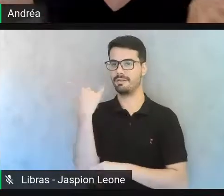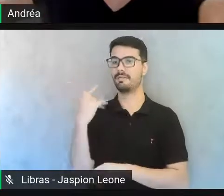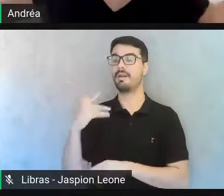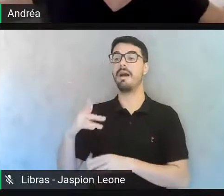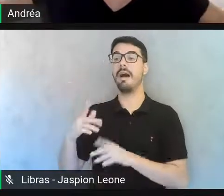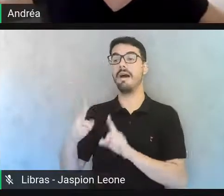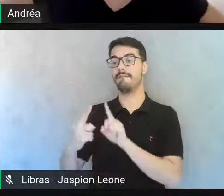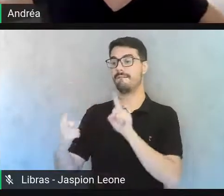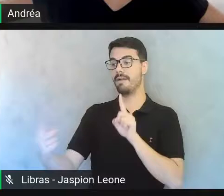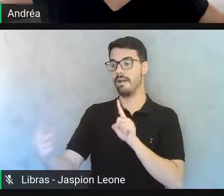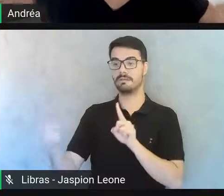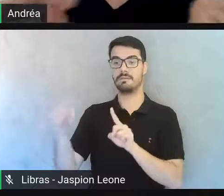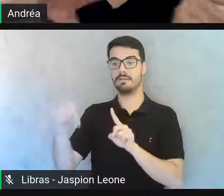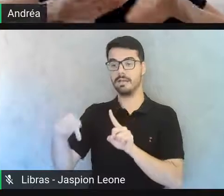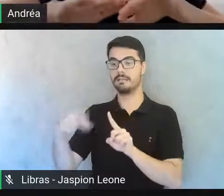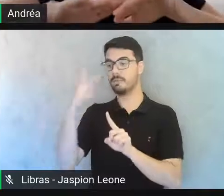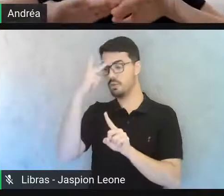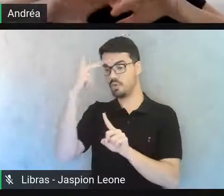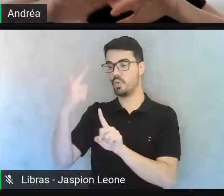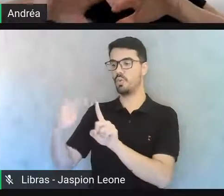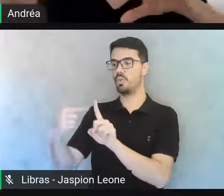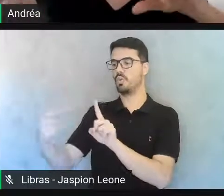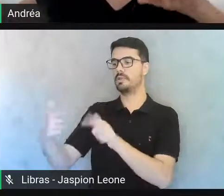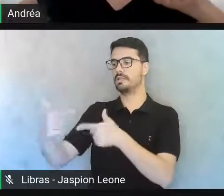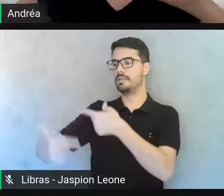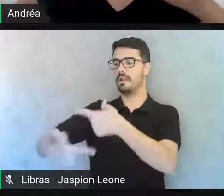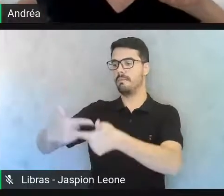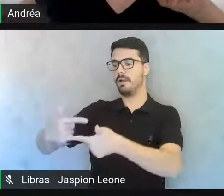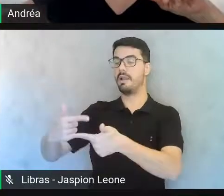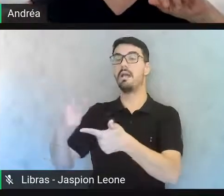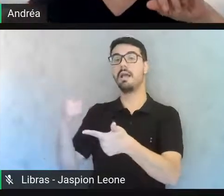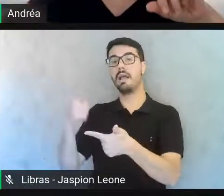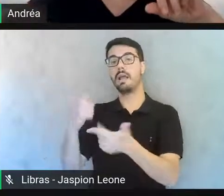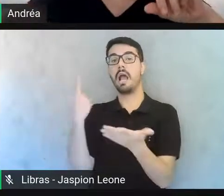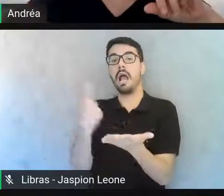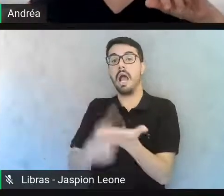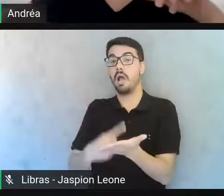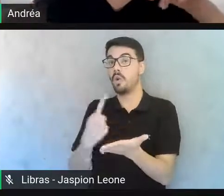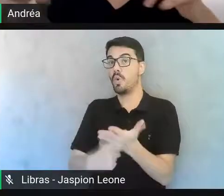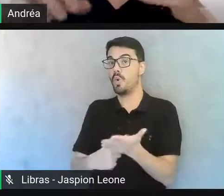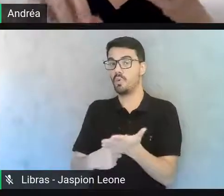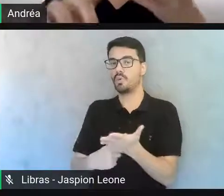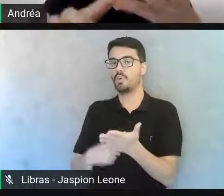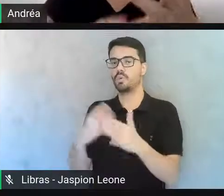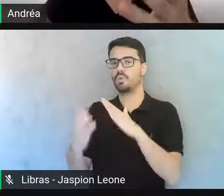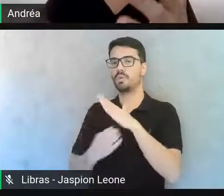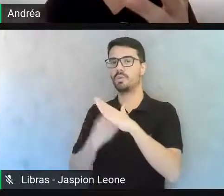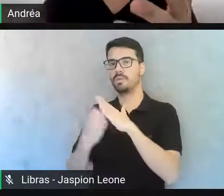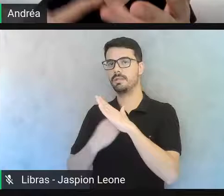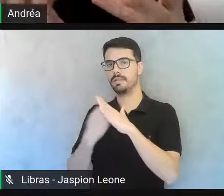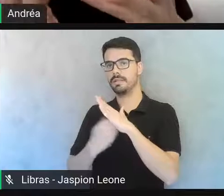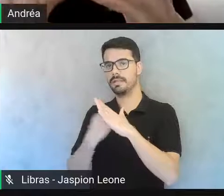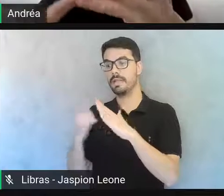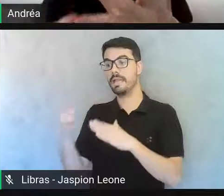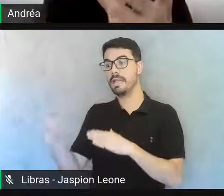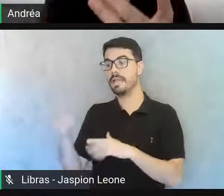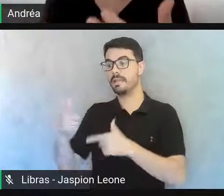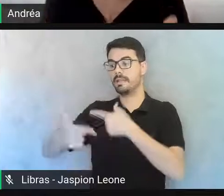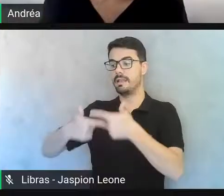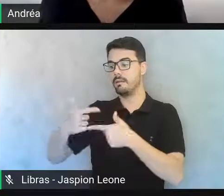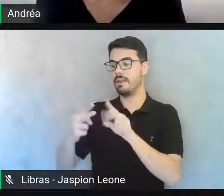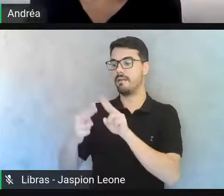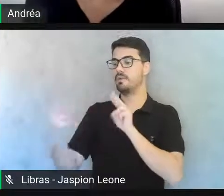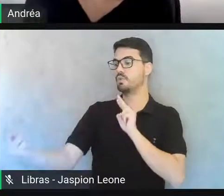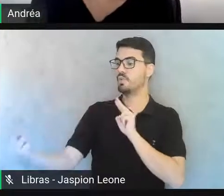as pessoas do trabalho, que aí tem que fazer um acordo com a empresa, né, para ele trabalhar remotamente, quem não desse